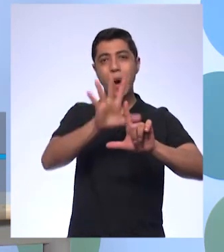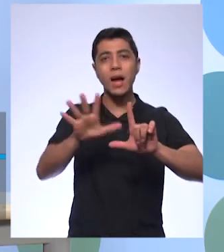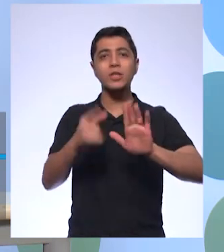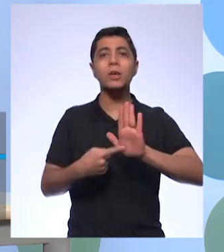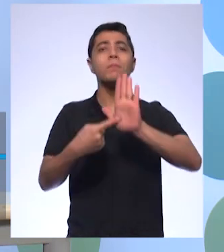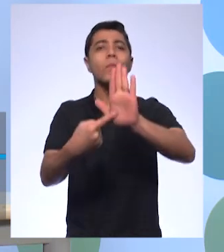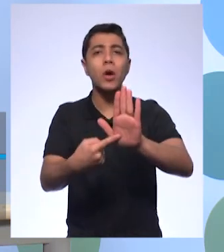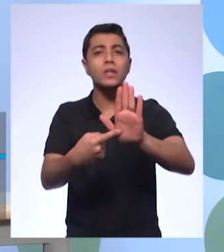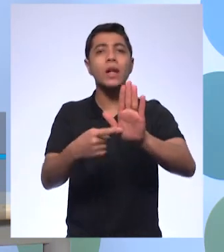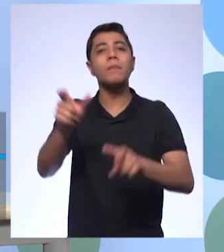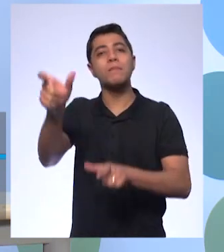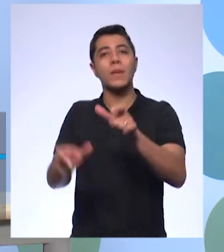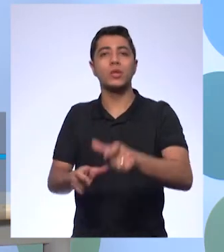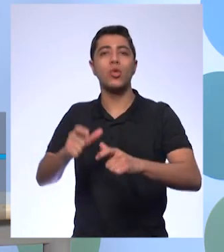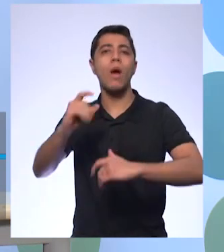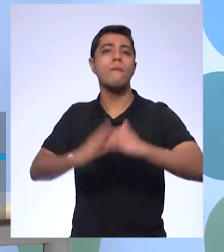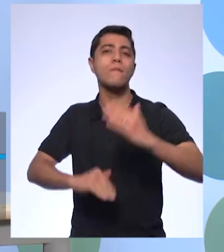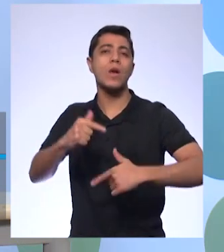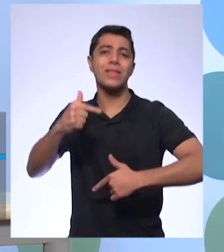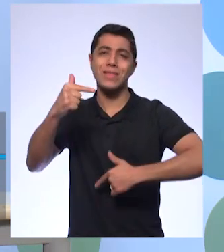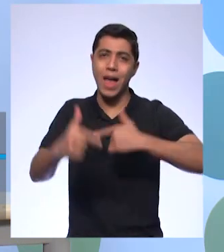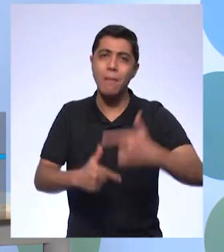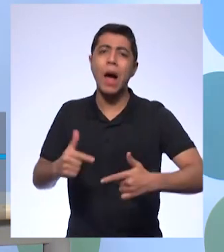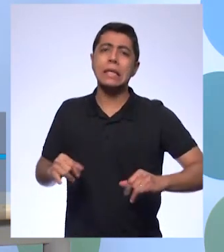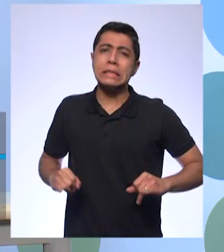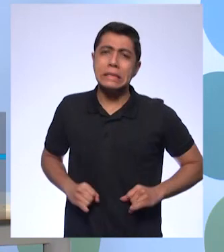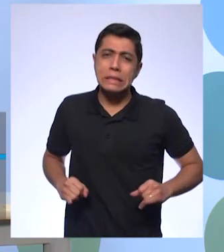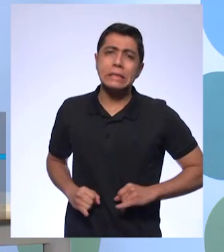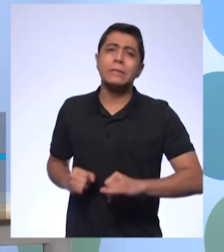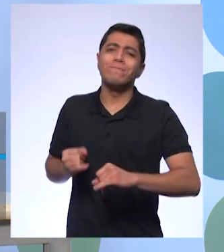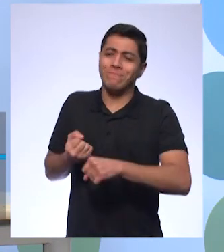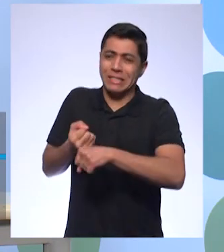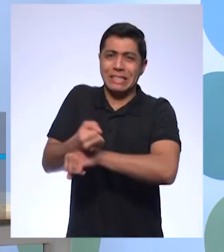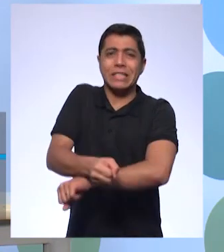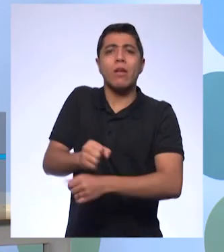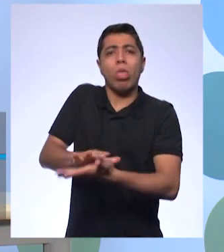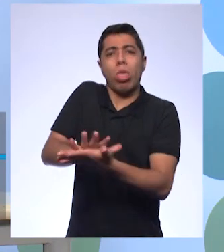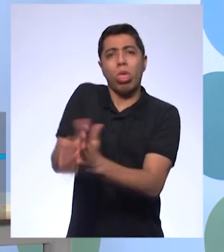da classe trabalhadora. Olha que legal a resposta.